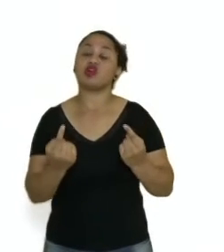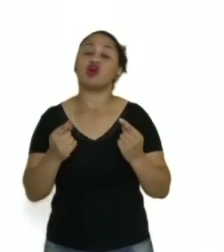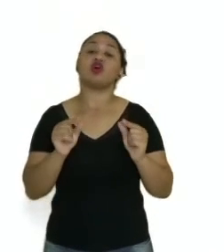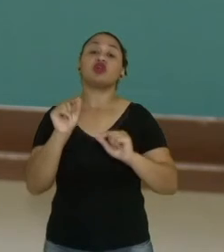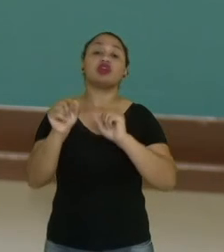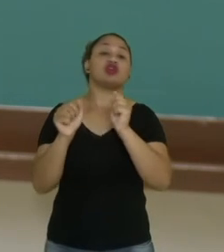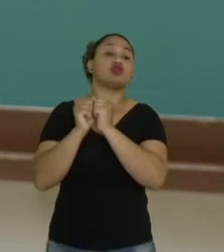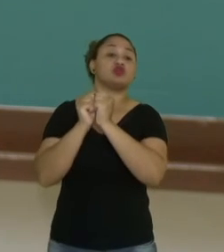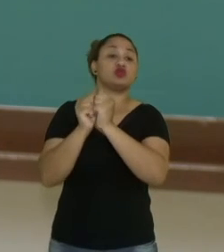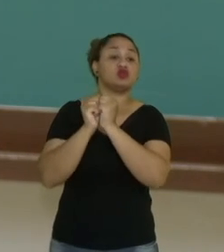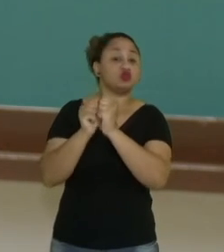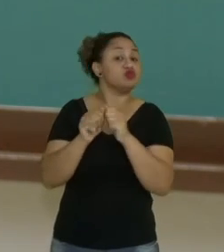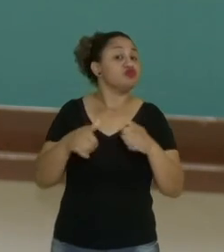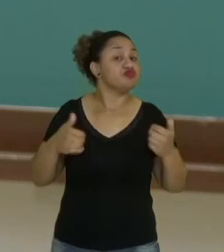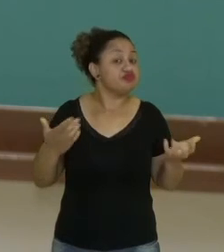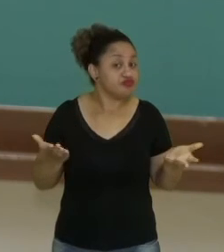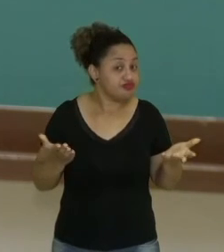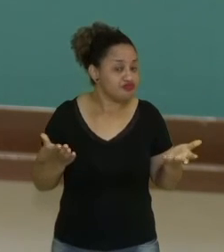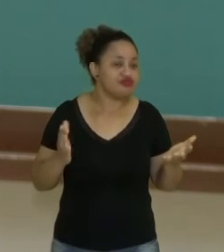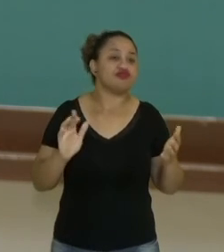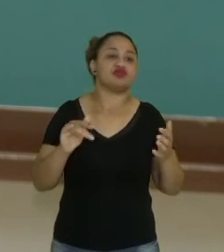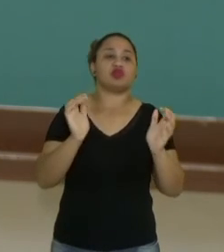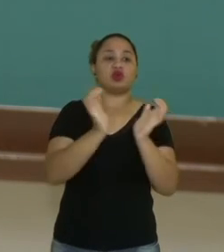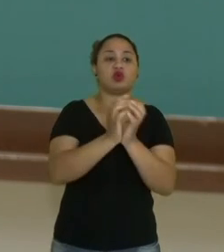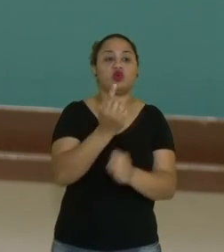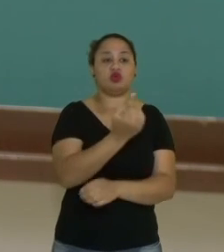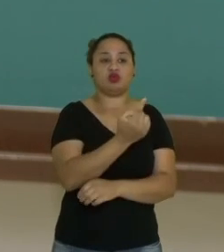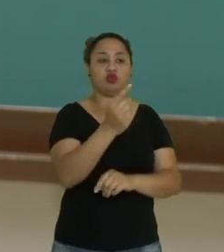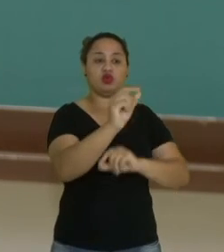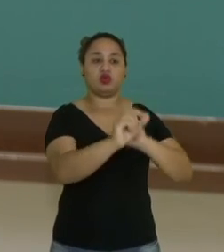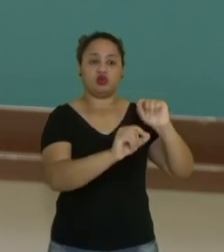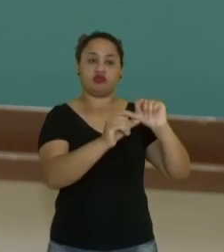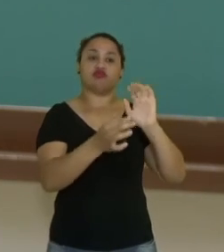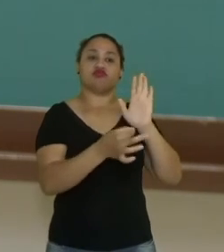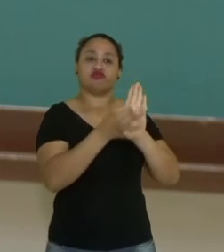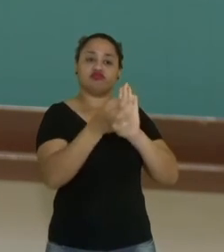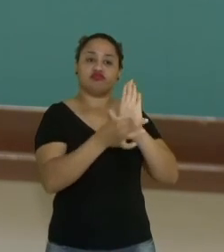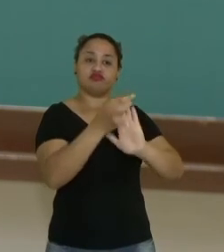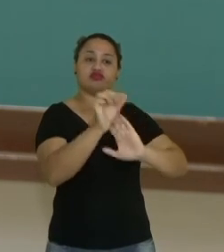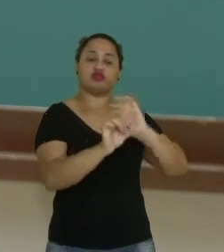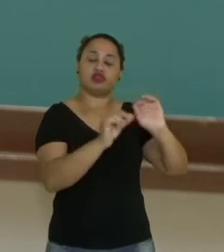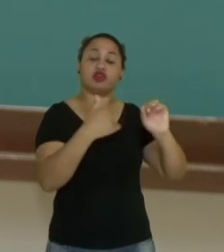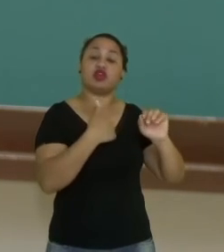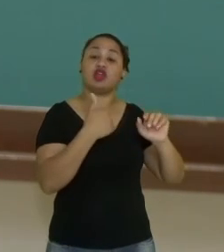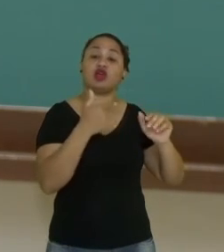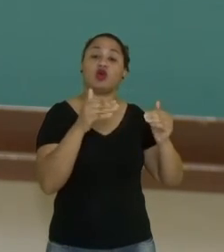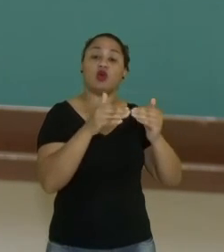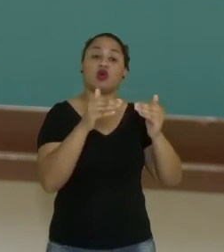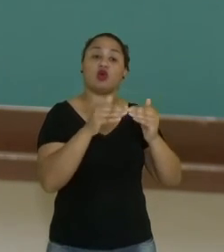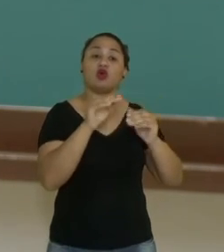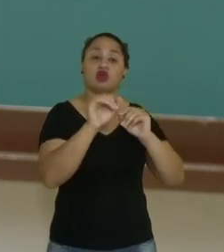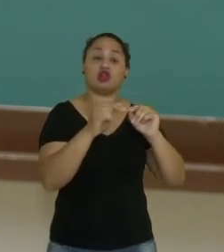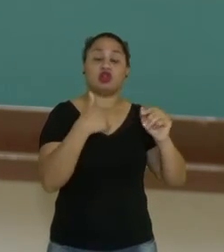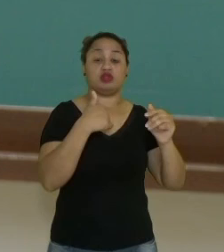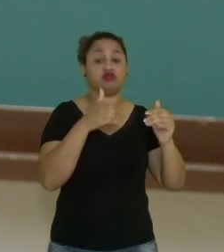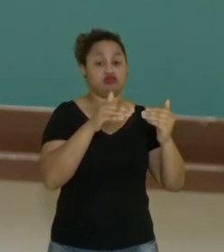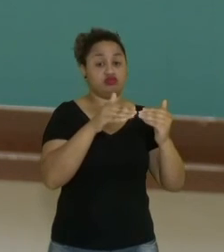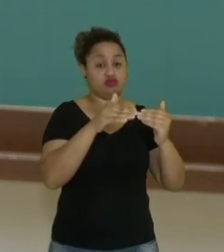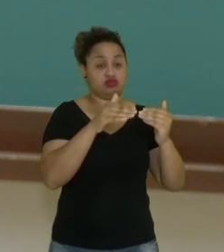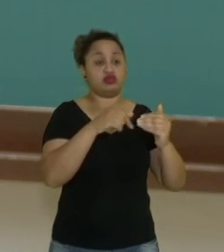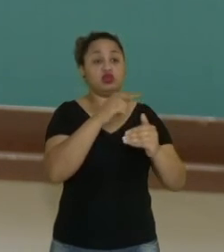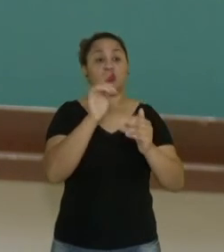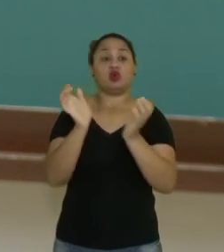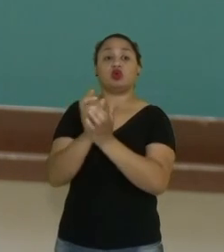vai trabalhar? Muito bem. Grupo 1, então, vai argumentar a favor. E grupo 2,